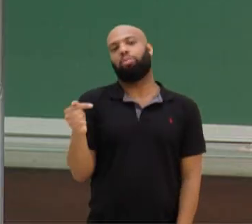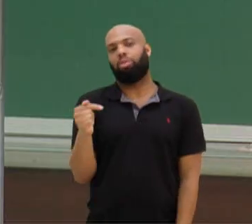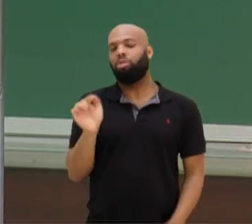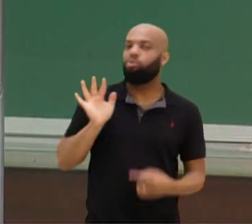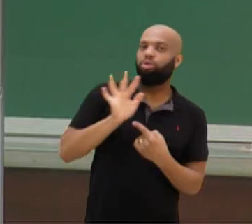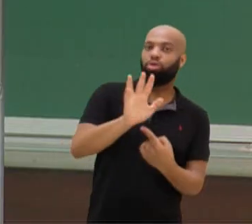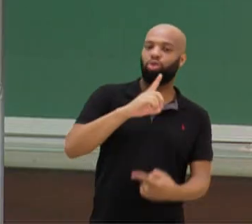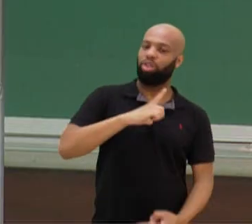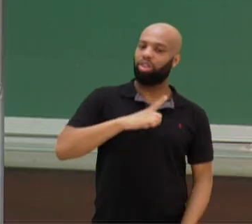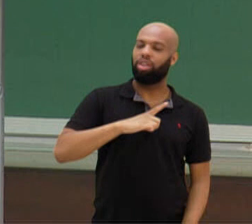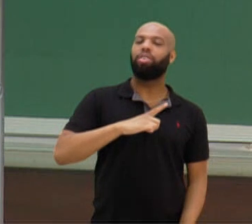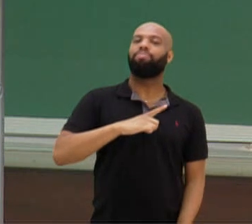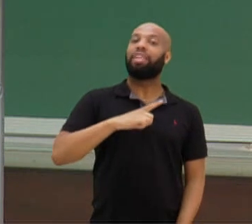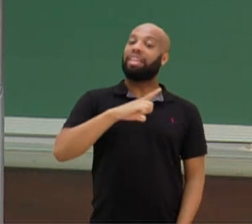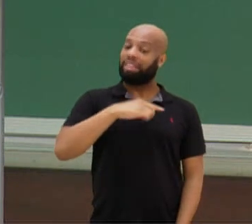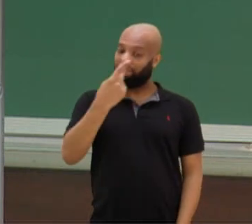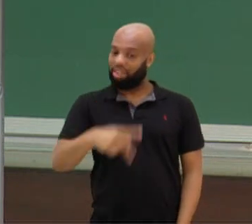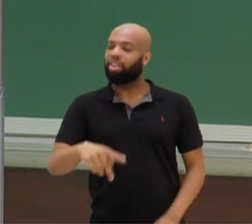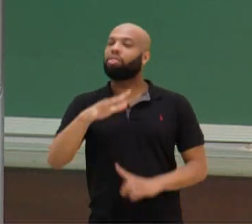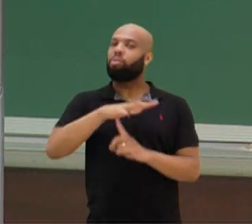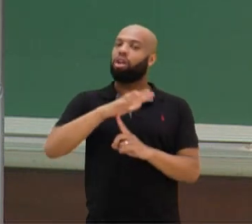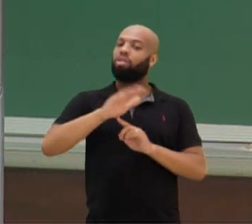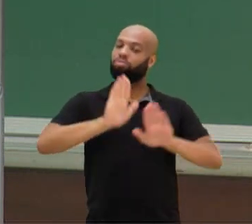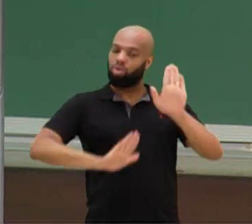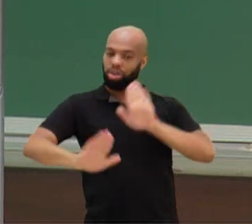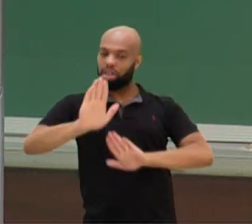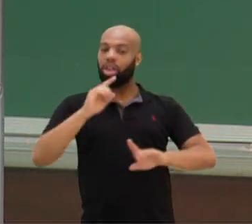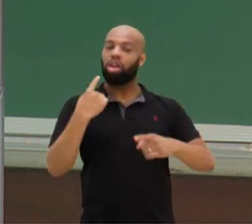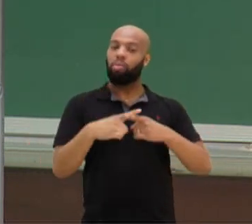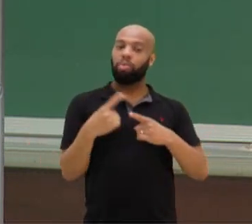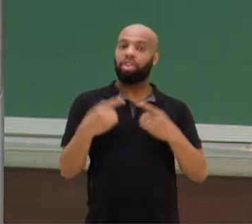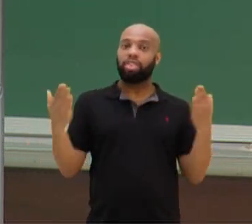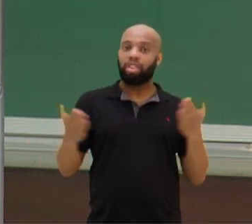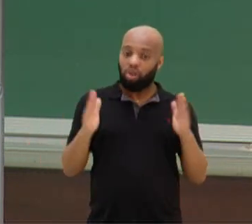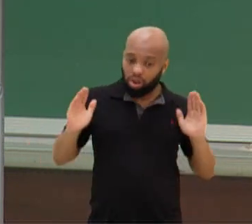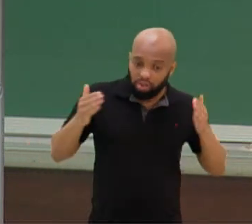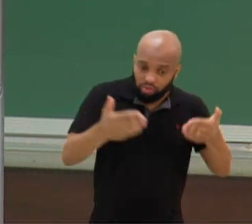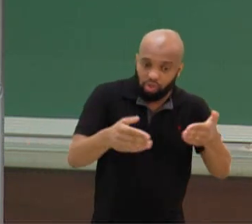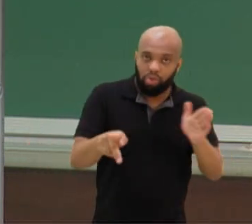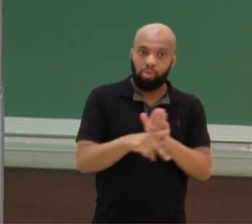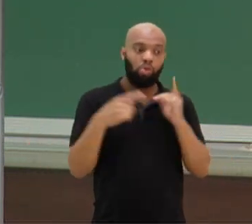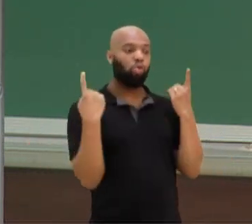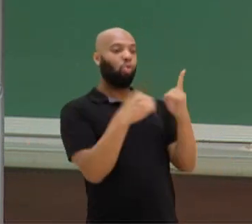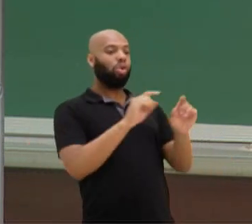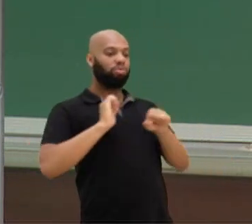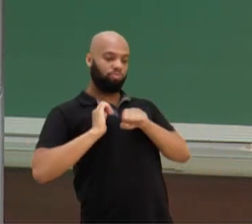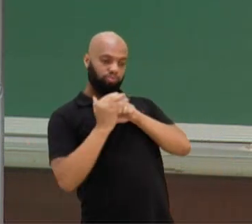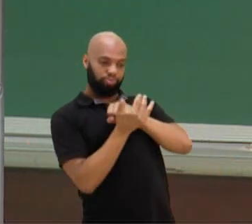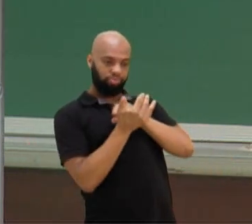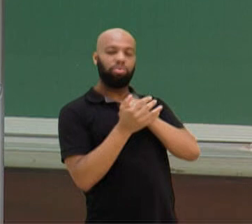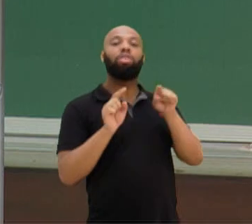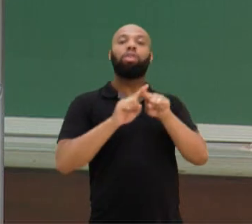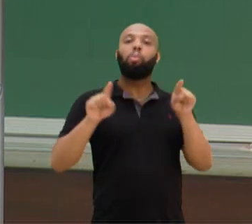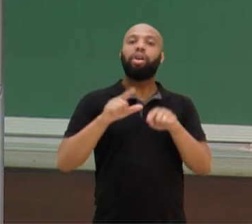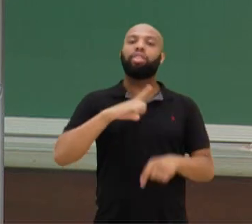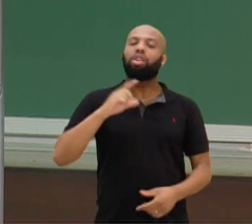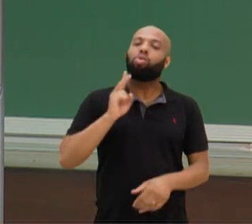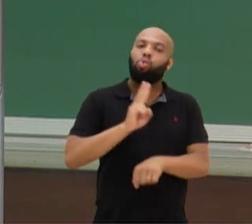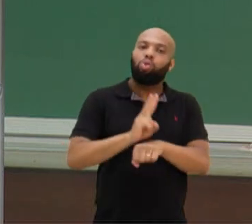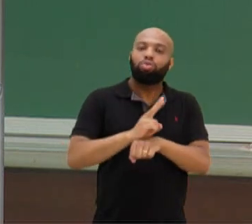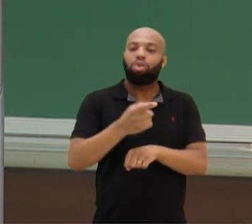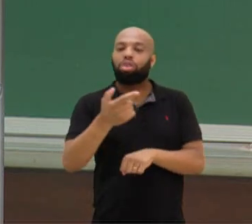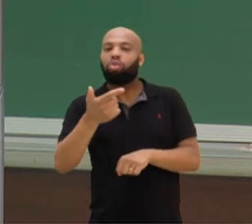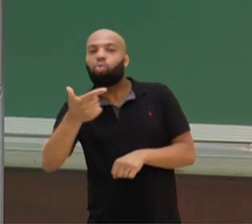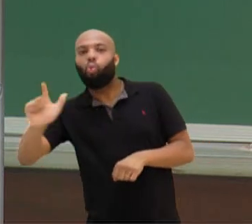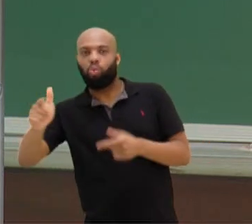casos no Paraná, tem que tomar cuidado. Apesar do nosso foco, né, na atualidade é cuidar do coronavírus, a gente tem que continuar cuidando das outras